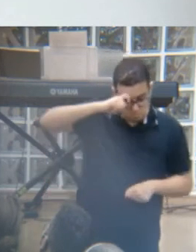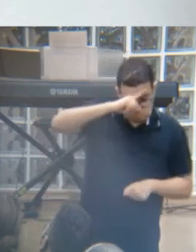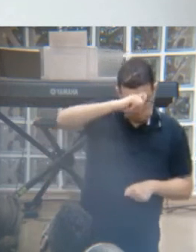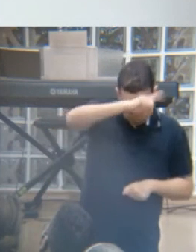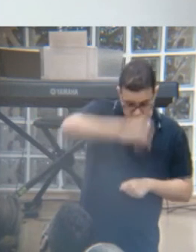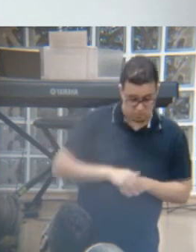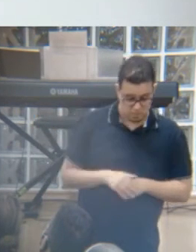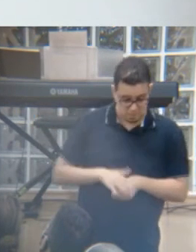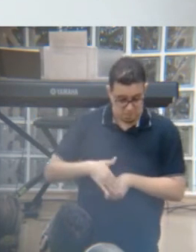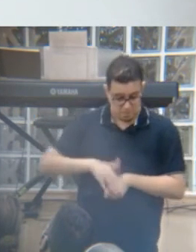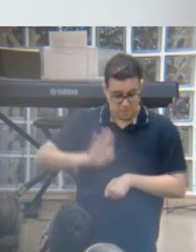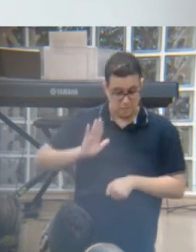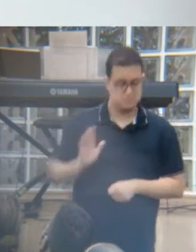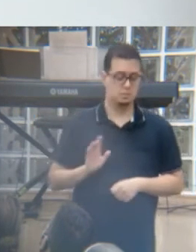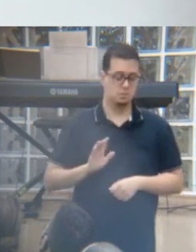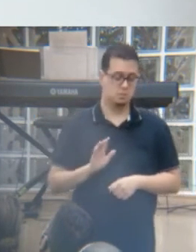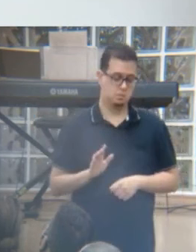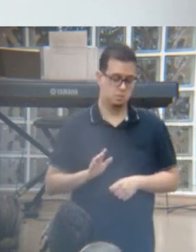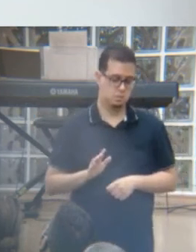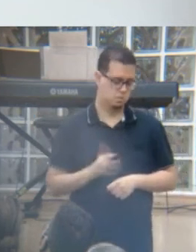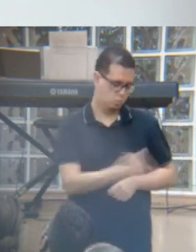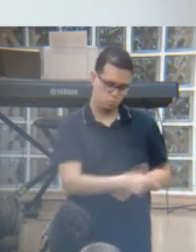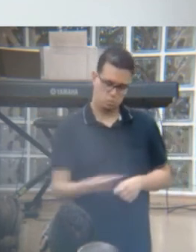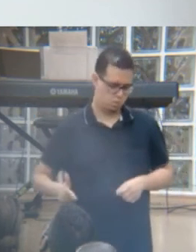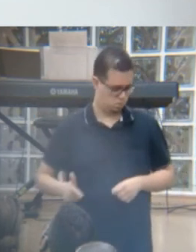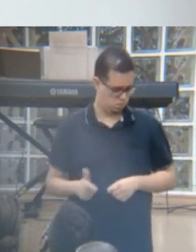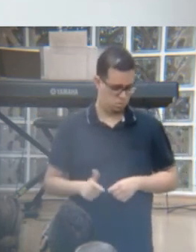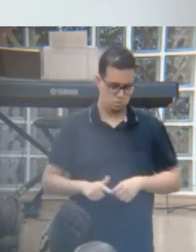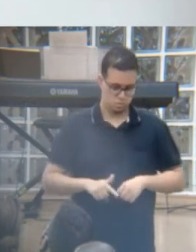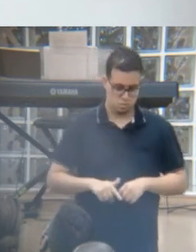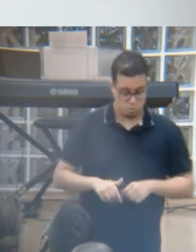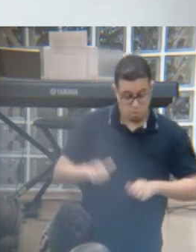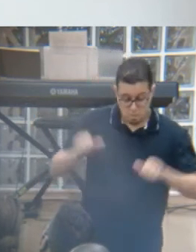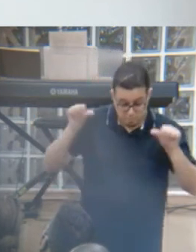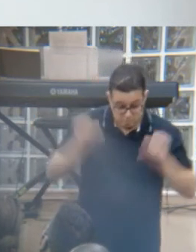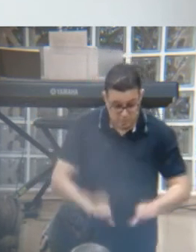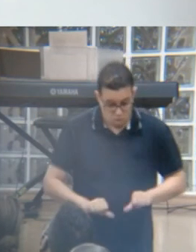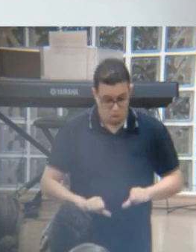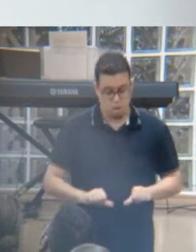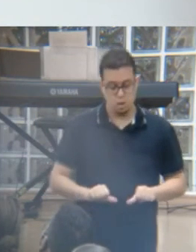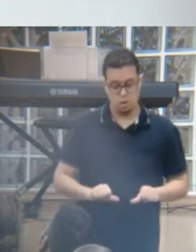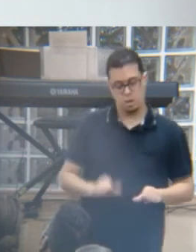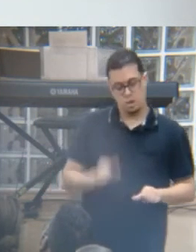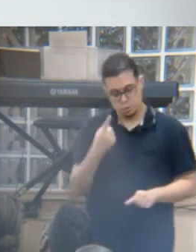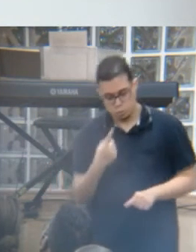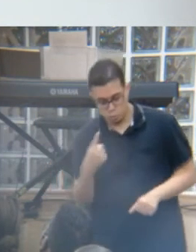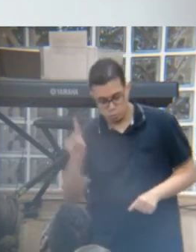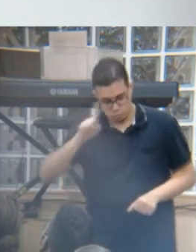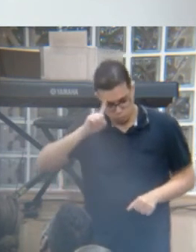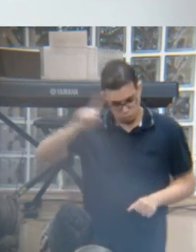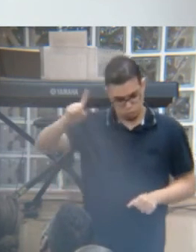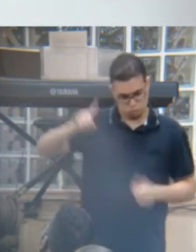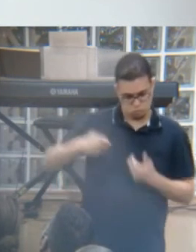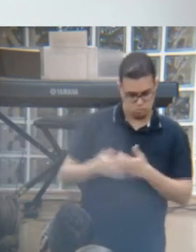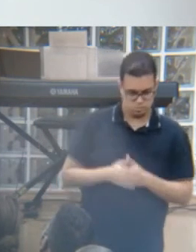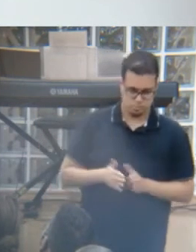os que estão por vir nos últimos dias. Então a igreja O que deve fazer com essa informação de